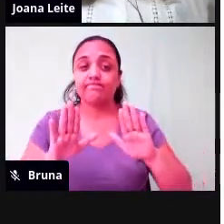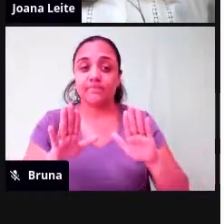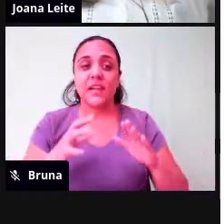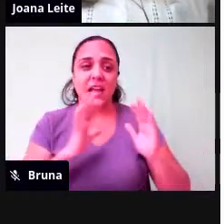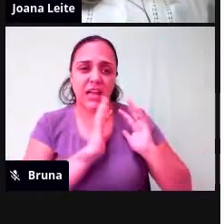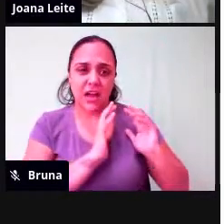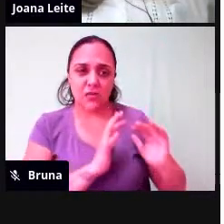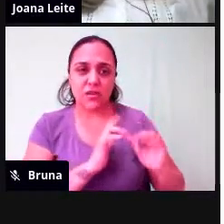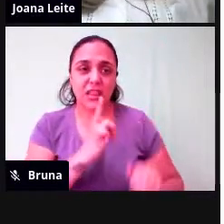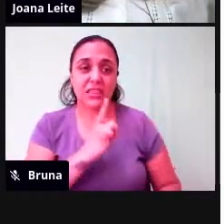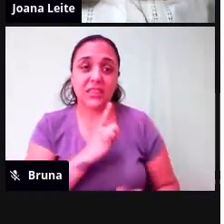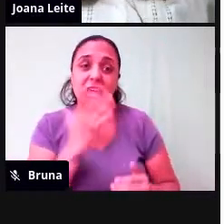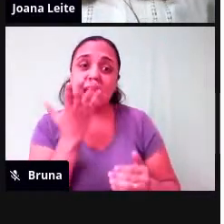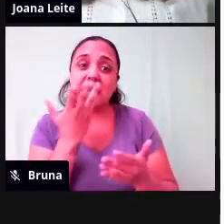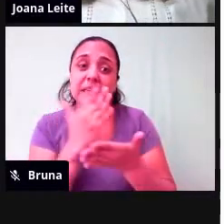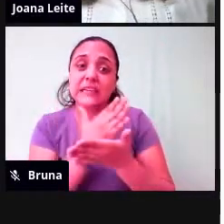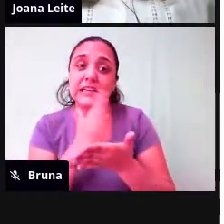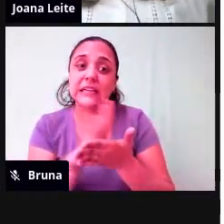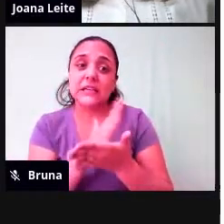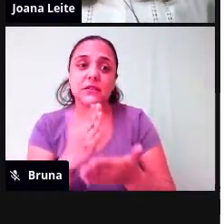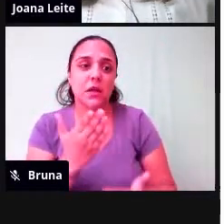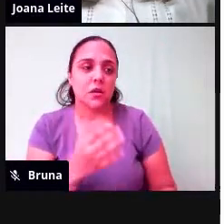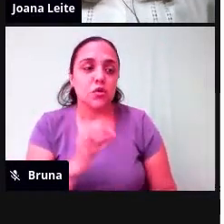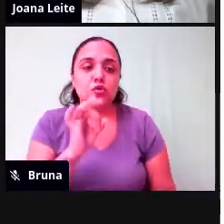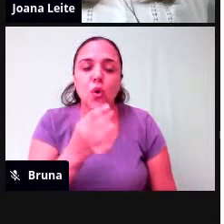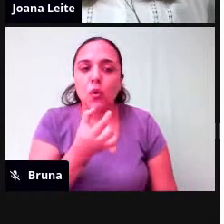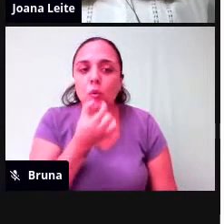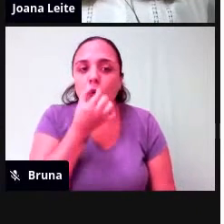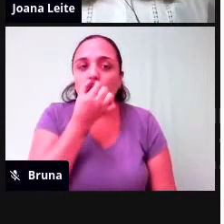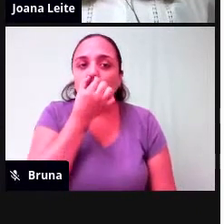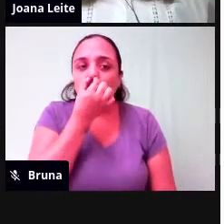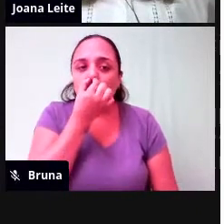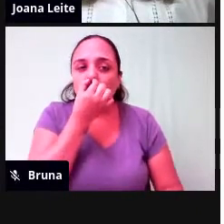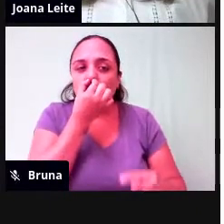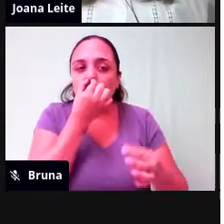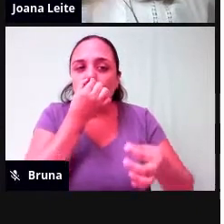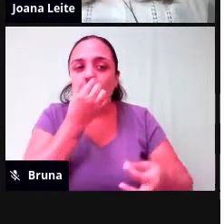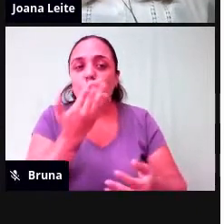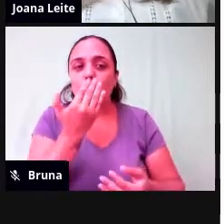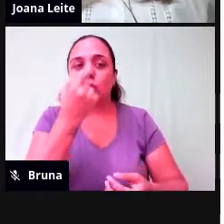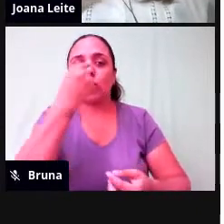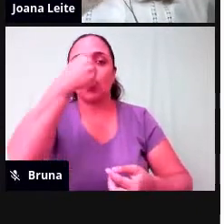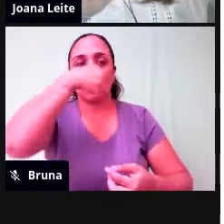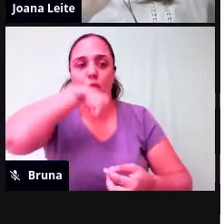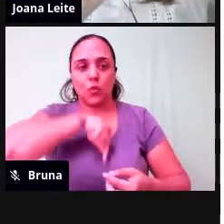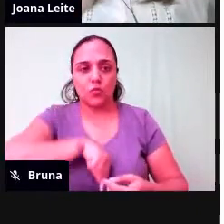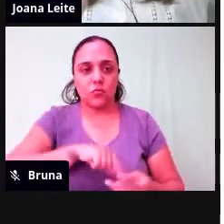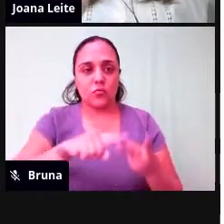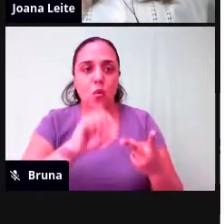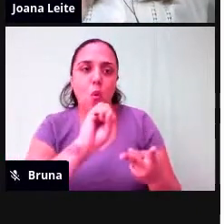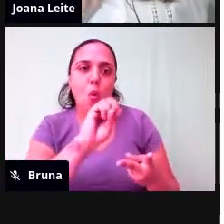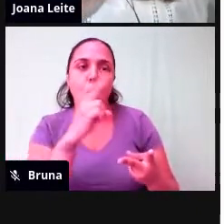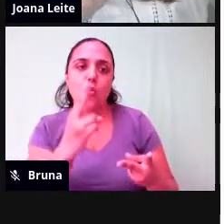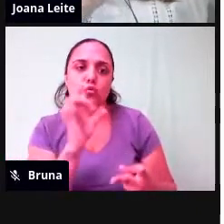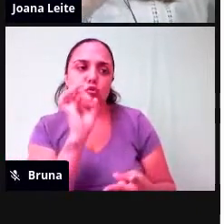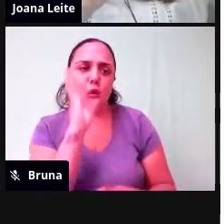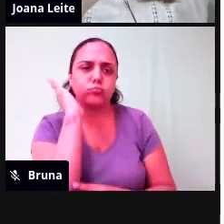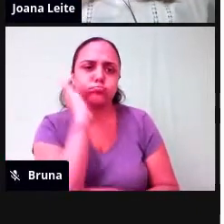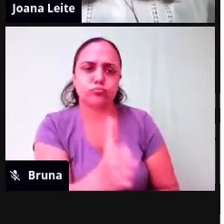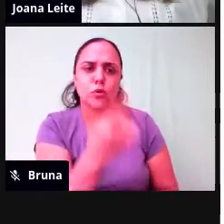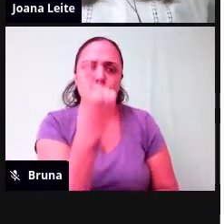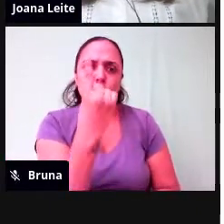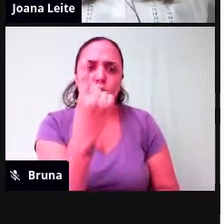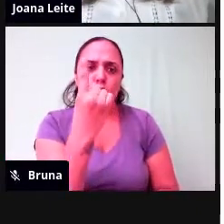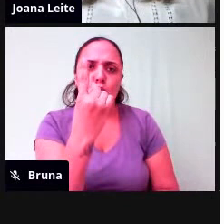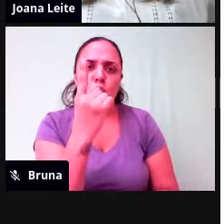de crianças que usam sonda, porque não conseguem se alimentar por via oral, de crianças que só comem um alimento, que só toma líquido, de crianças